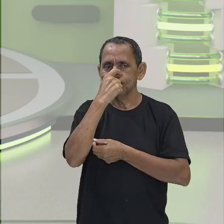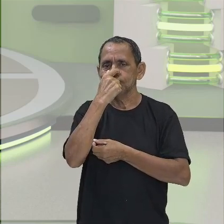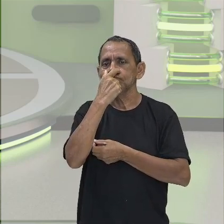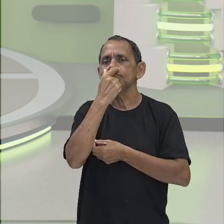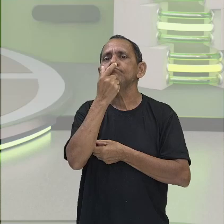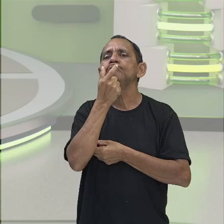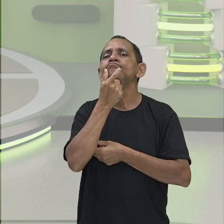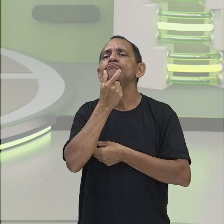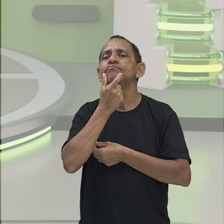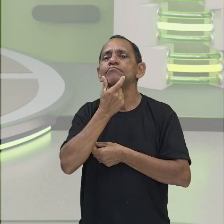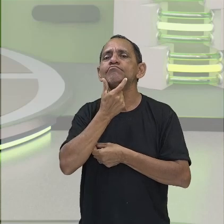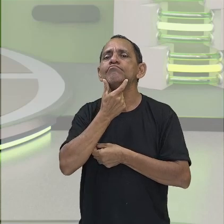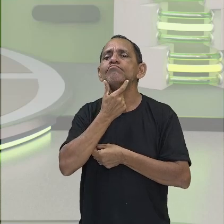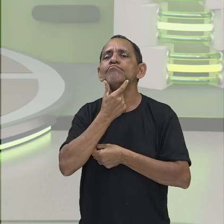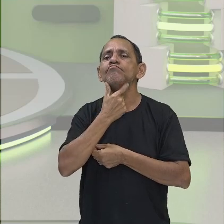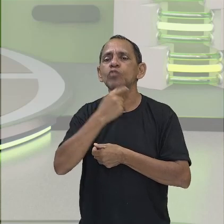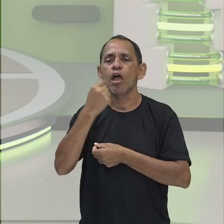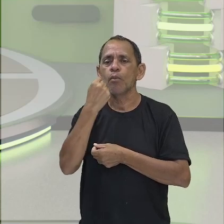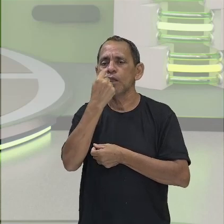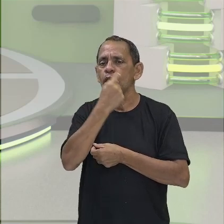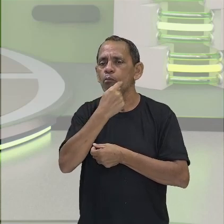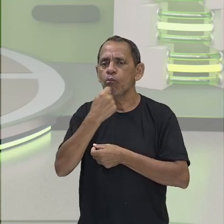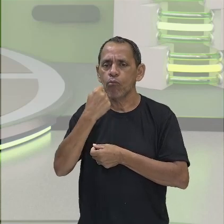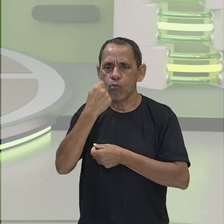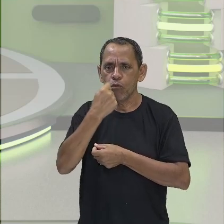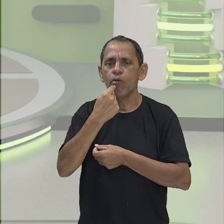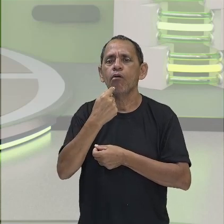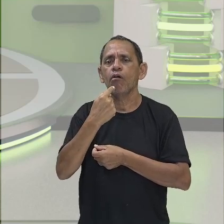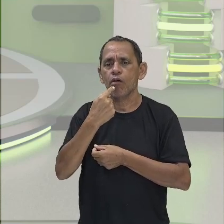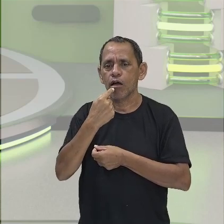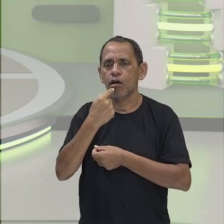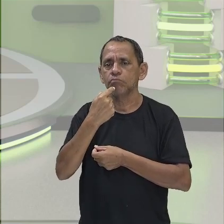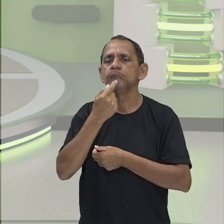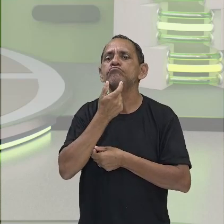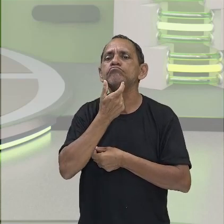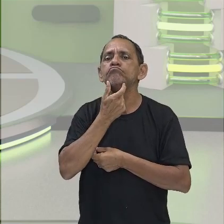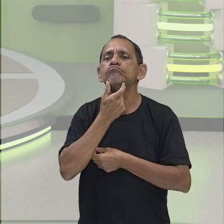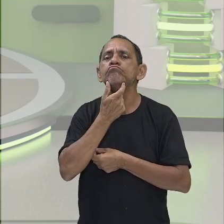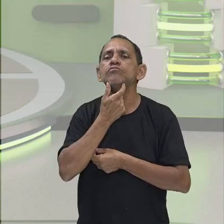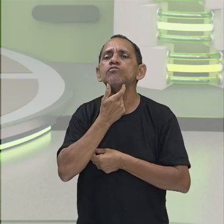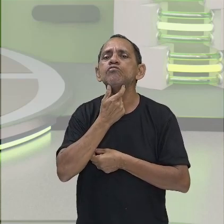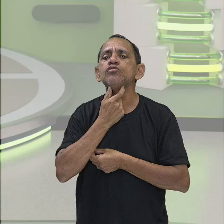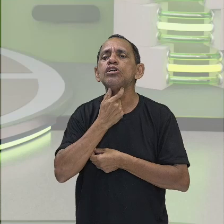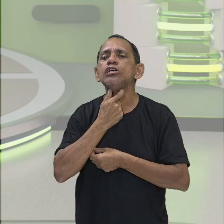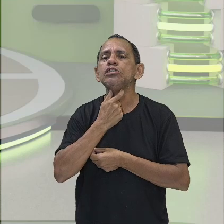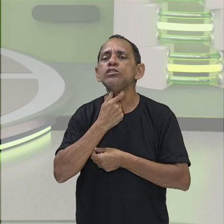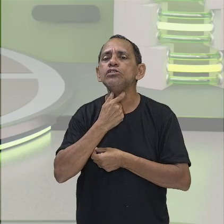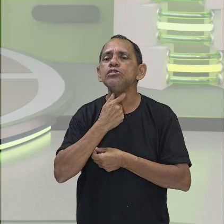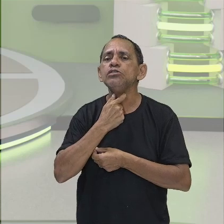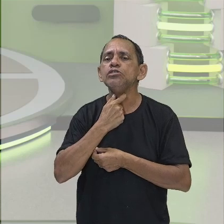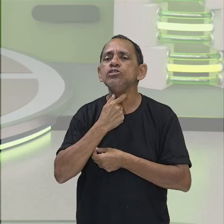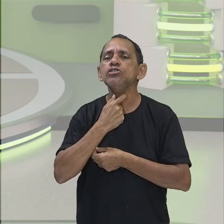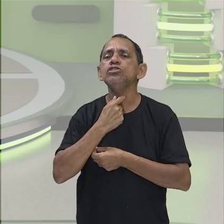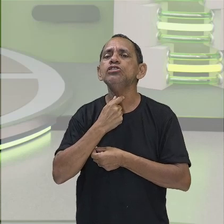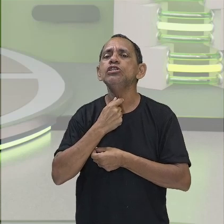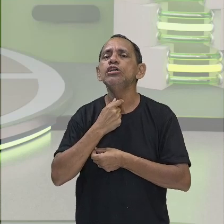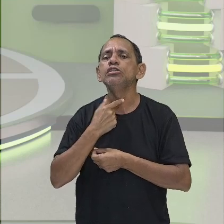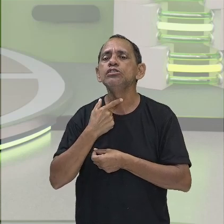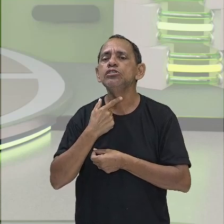está apresentado aí, pela boca. Aí depois vai seguir pela faringe, pela